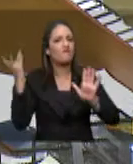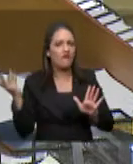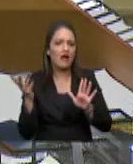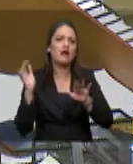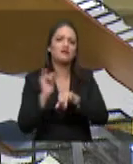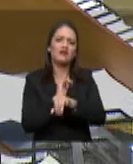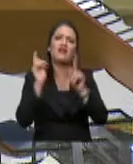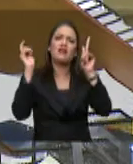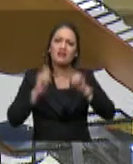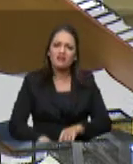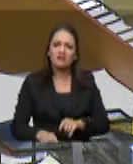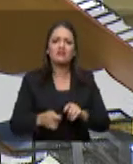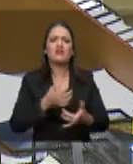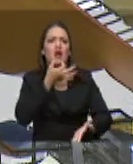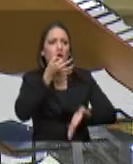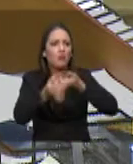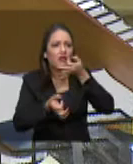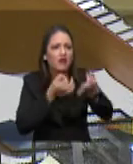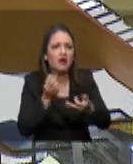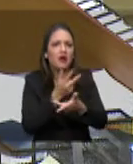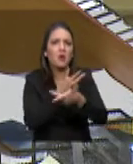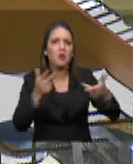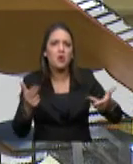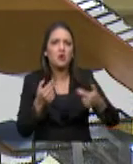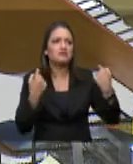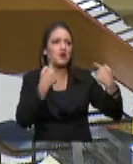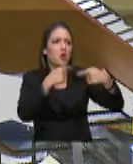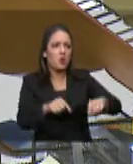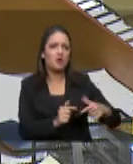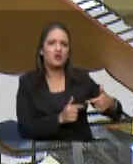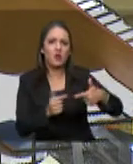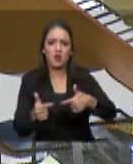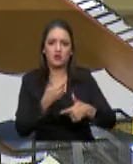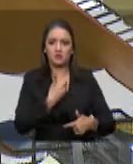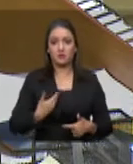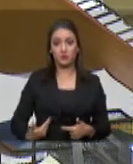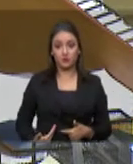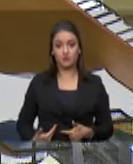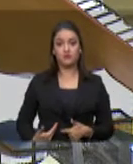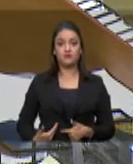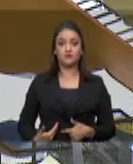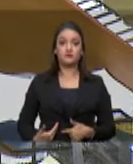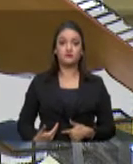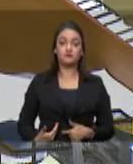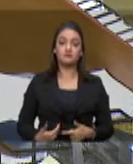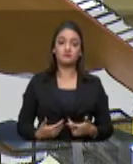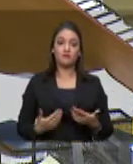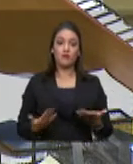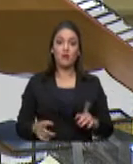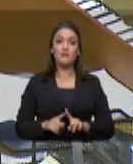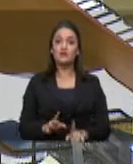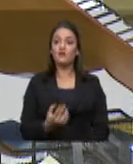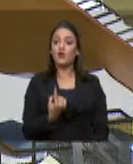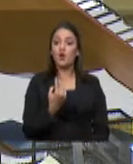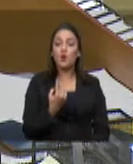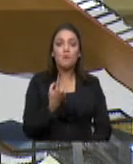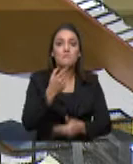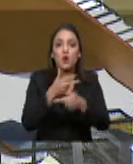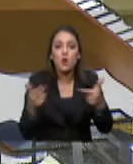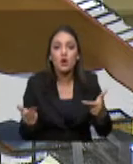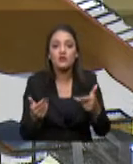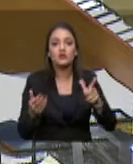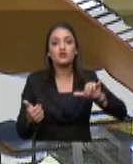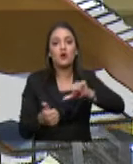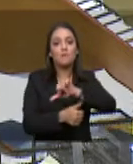críticas e impugnações aos atos do poder público nesta área. Apenas houve um reposicionamento dos